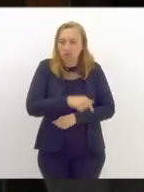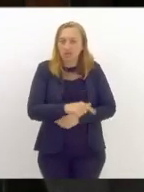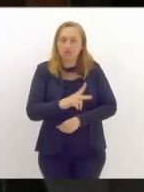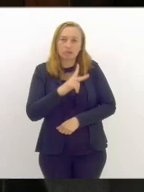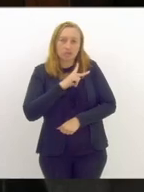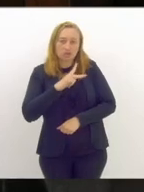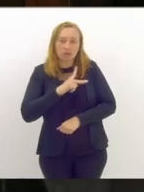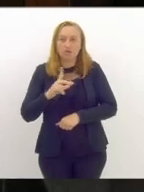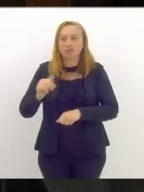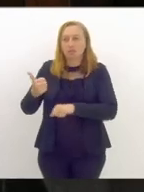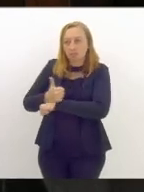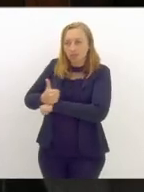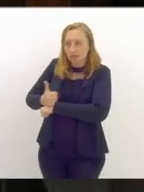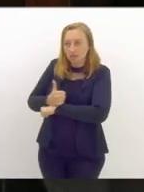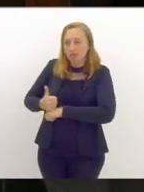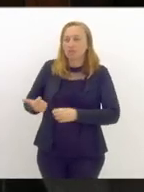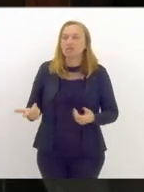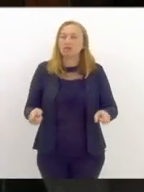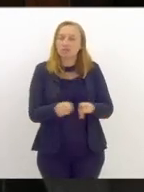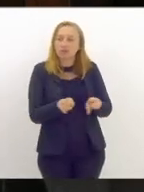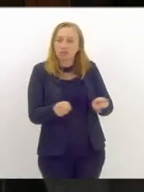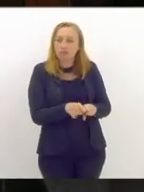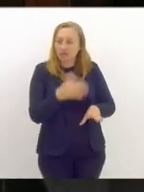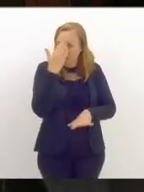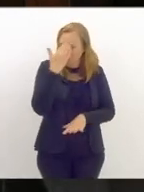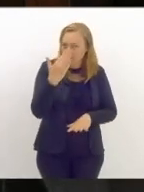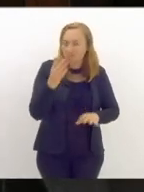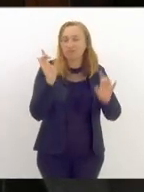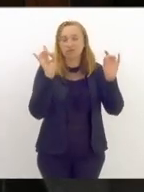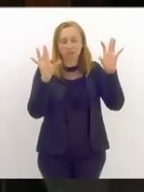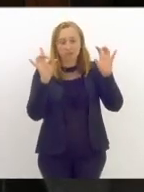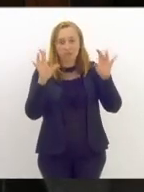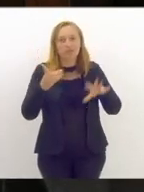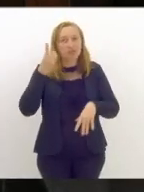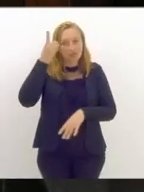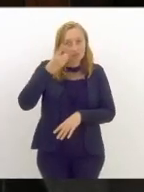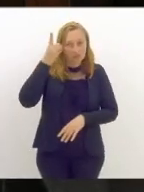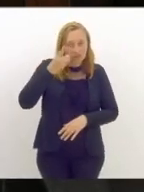vida profissional, ou em ambos. Então, um agradecimento muito especial, deputado,